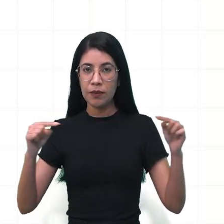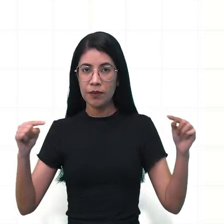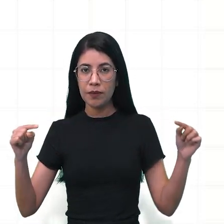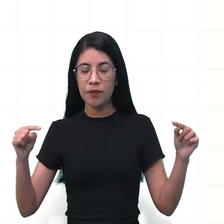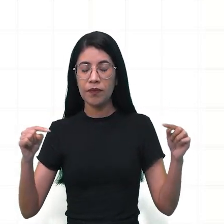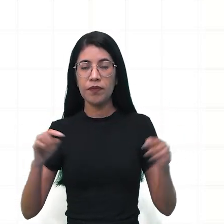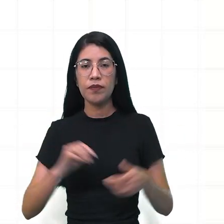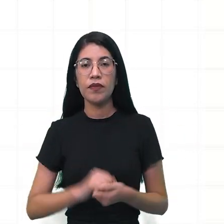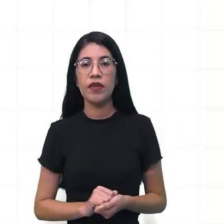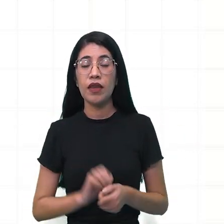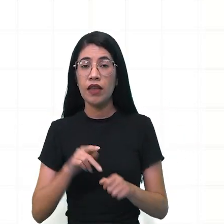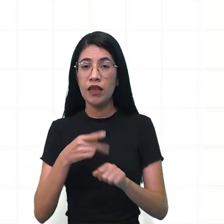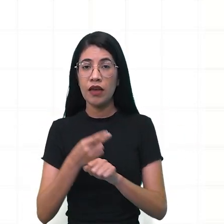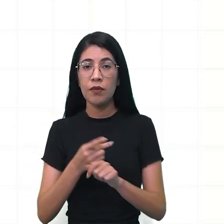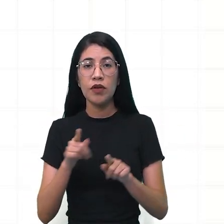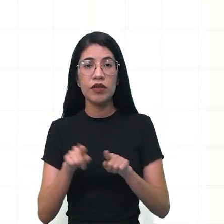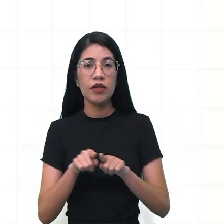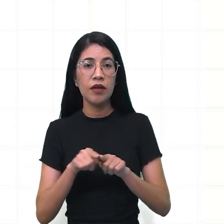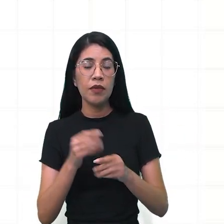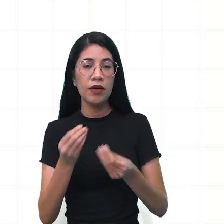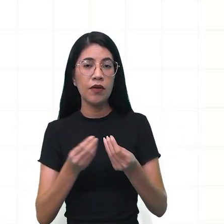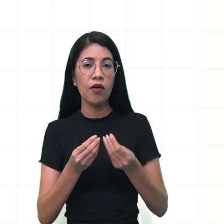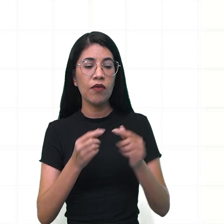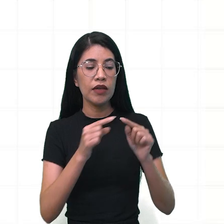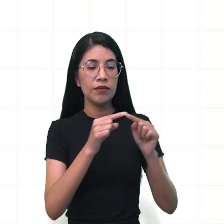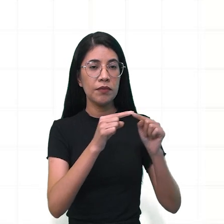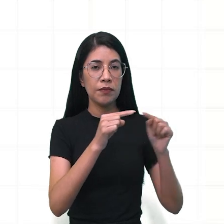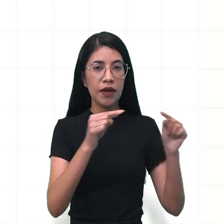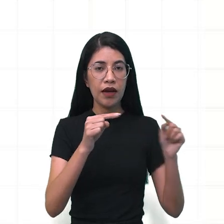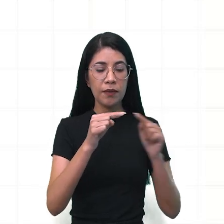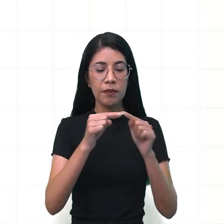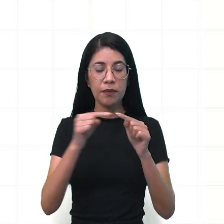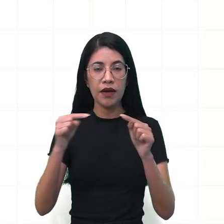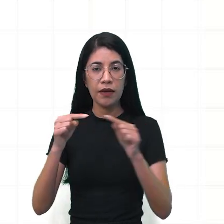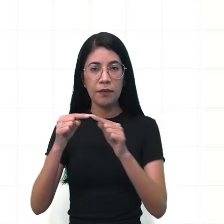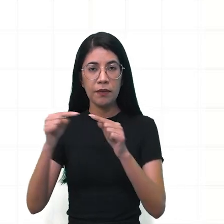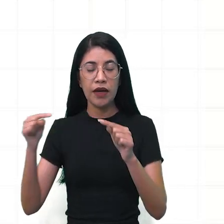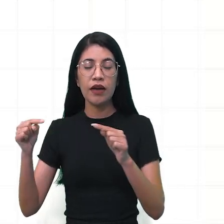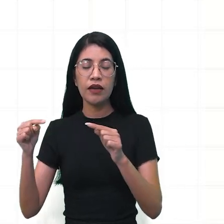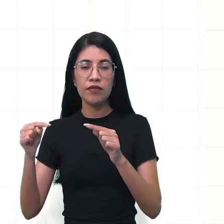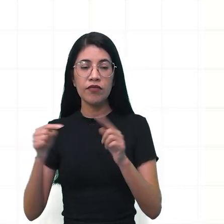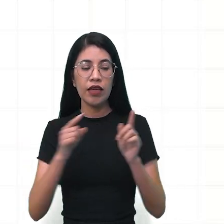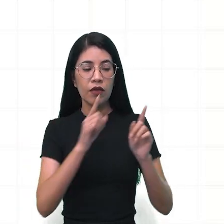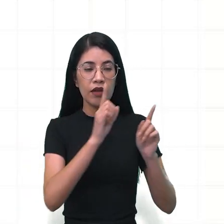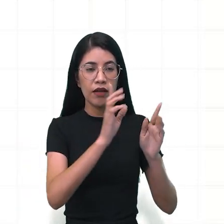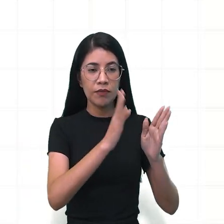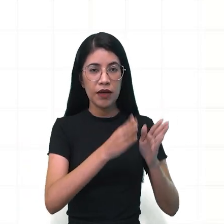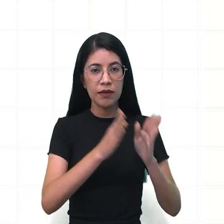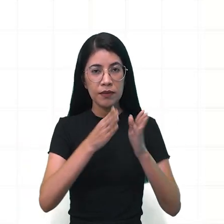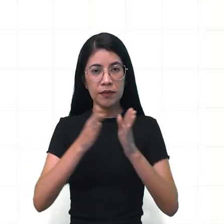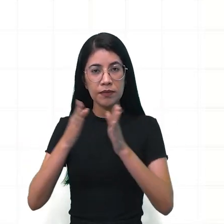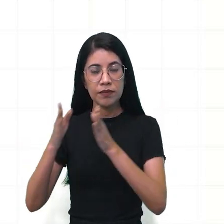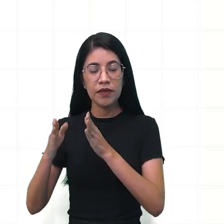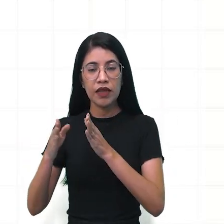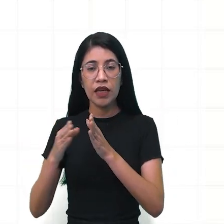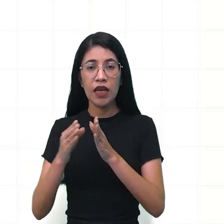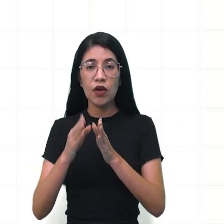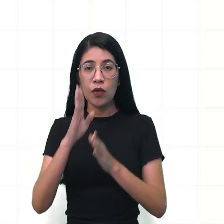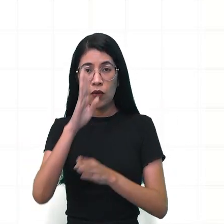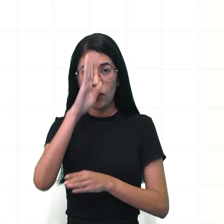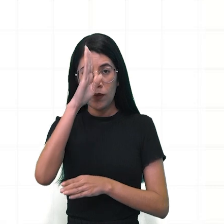Depois, você vai fazer espaçamentos iguais, ou seja, de mesma medida. E no meio nós vamos colocar o